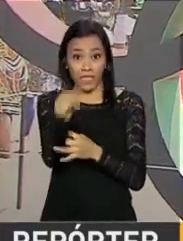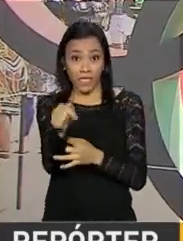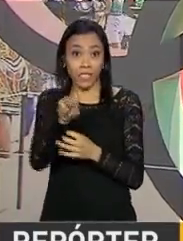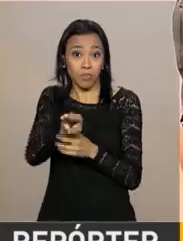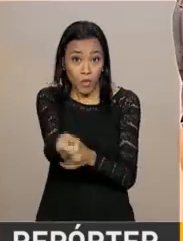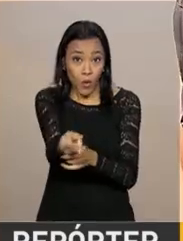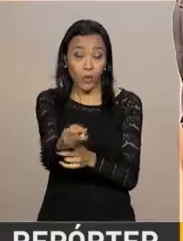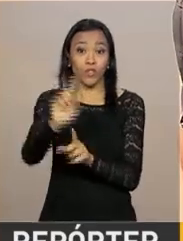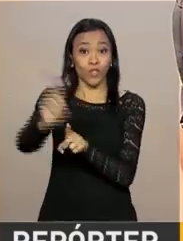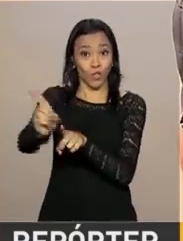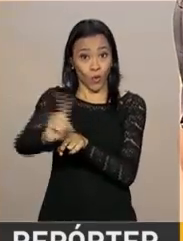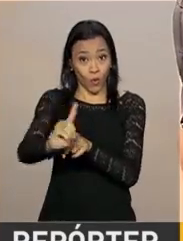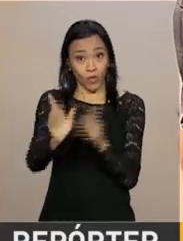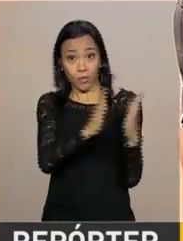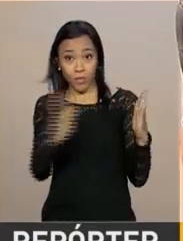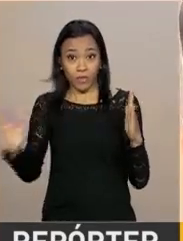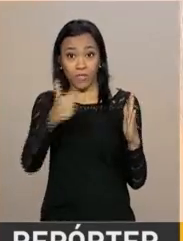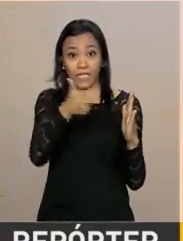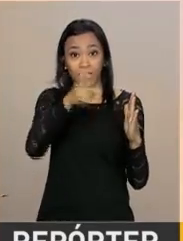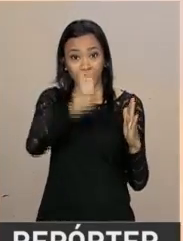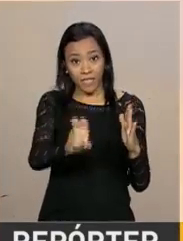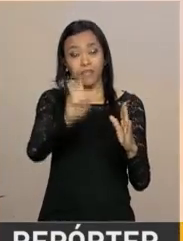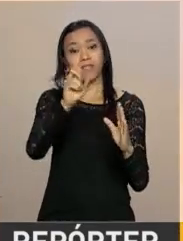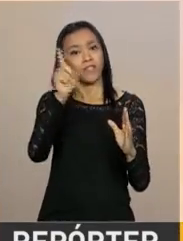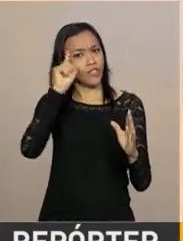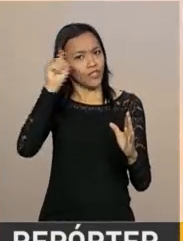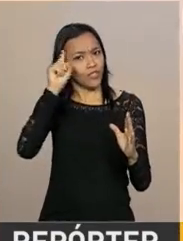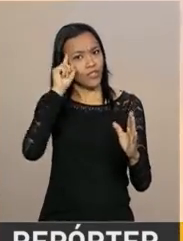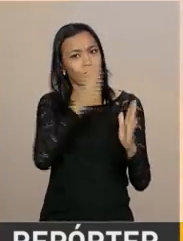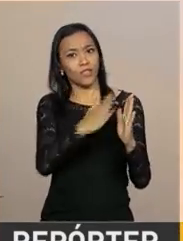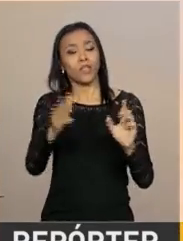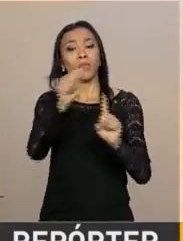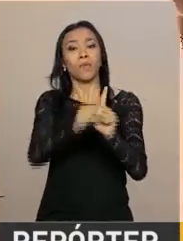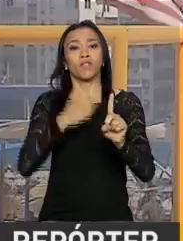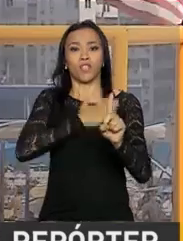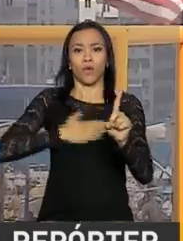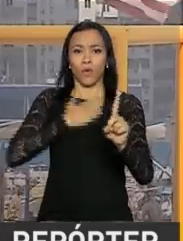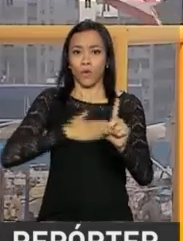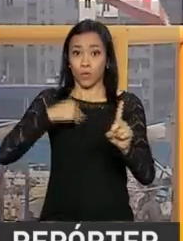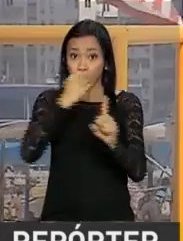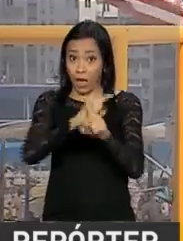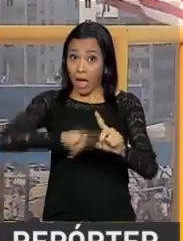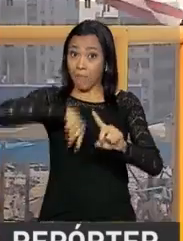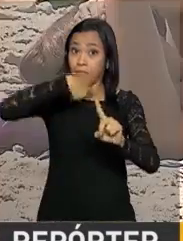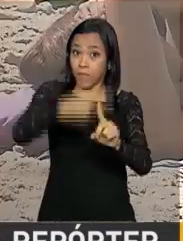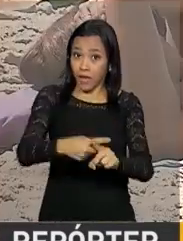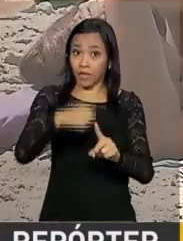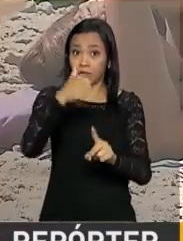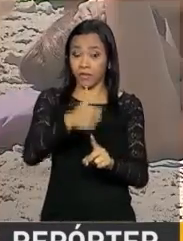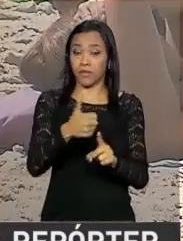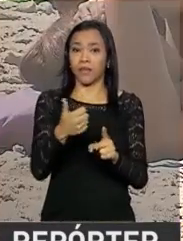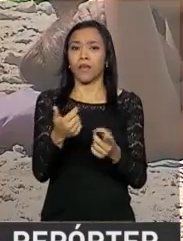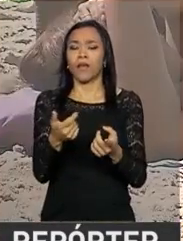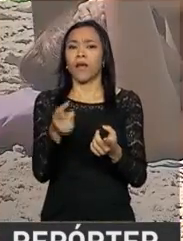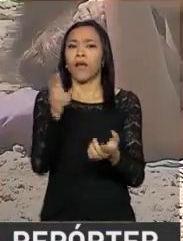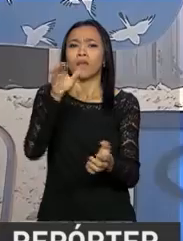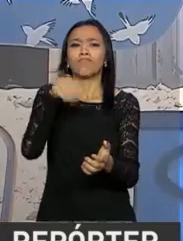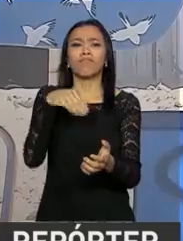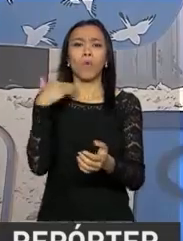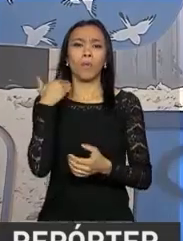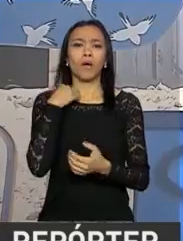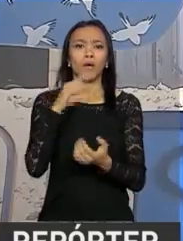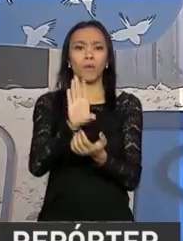primeiros 15 dias úteis de agosto, 121 milhões a mais que no mesmo período do ano passado. De acordo com o Banco